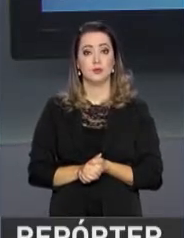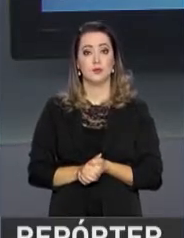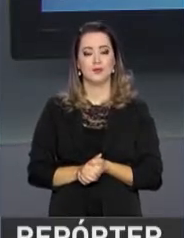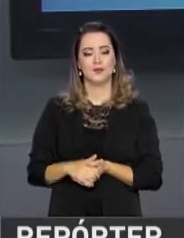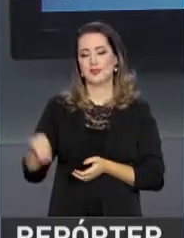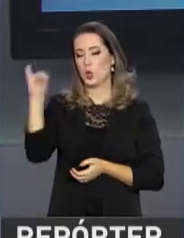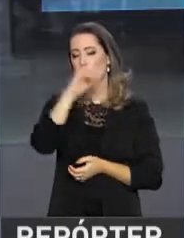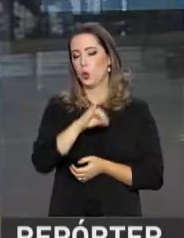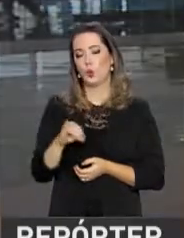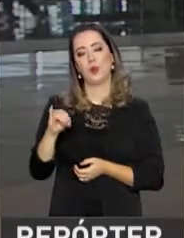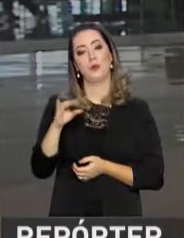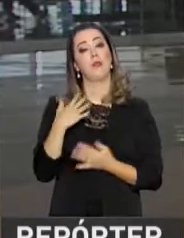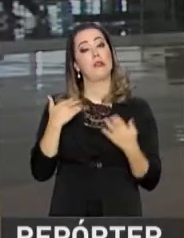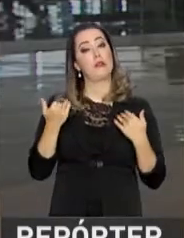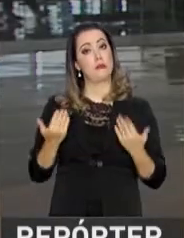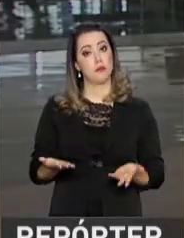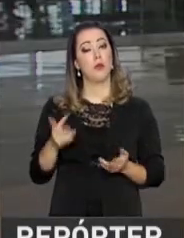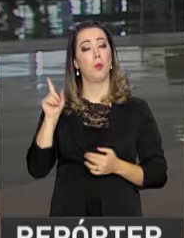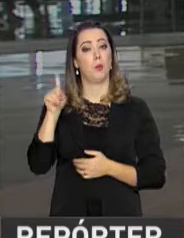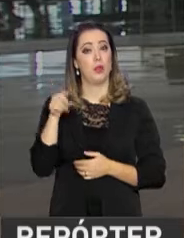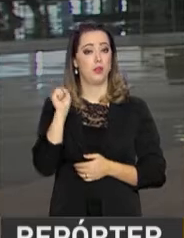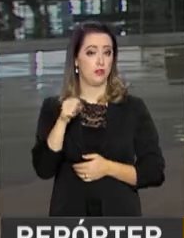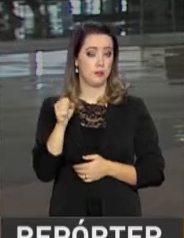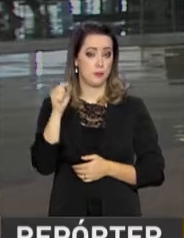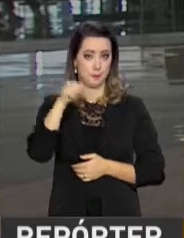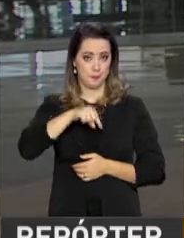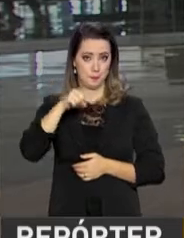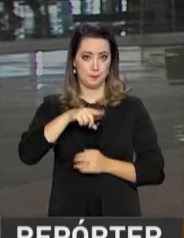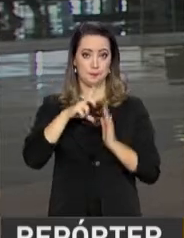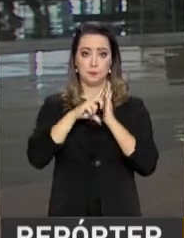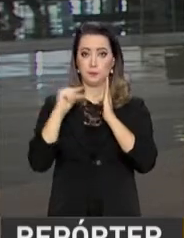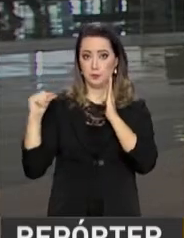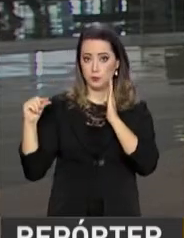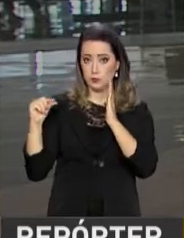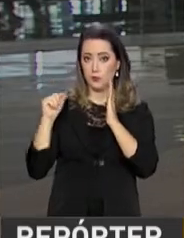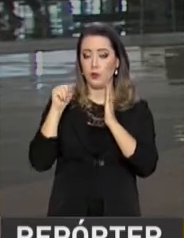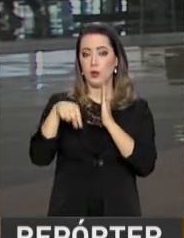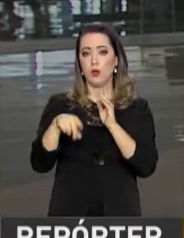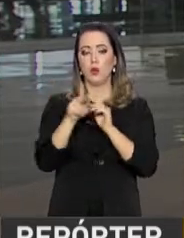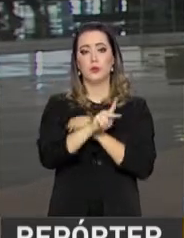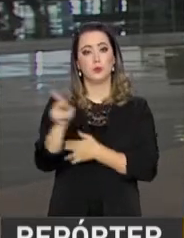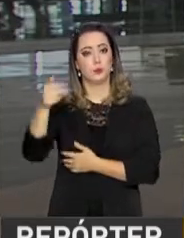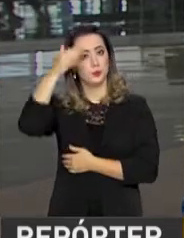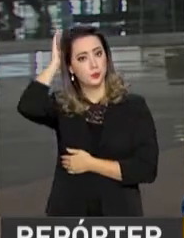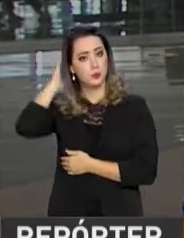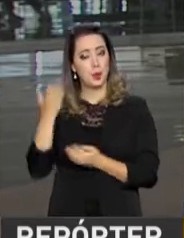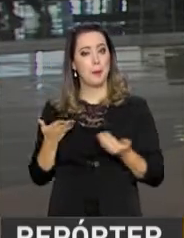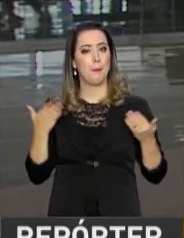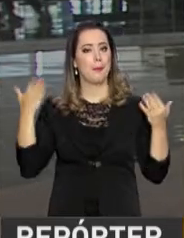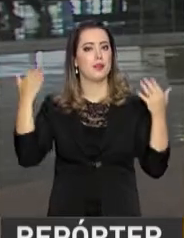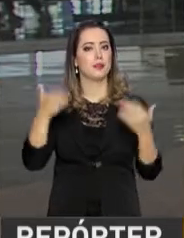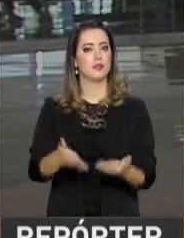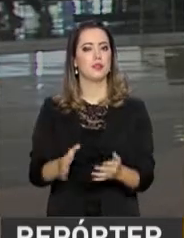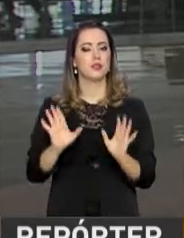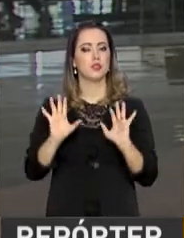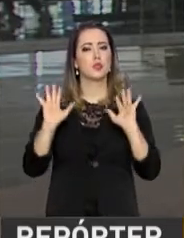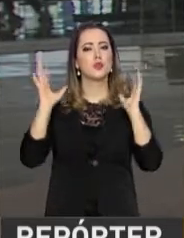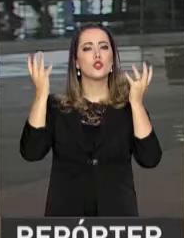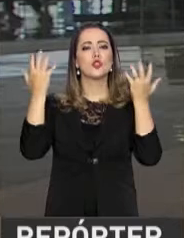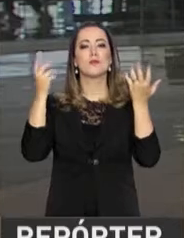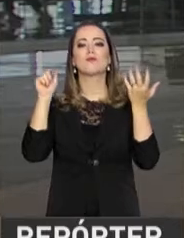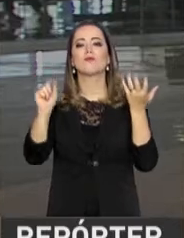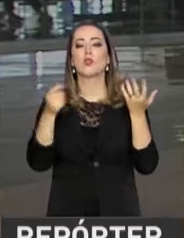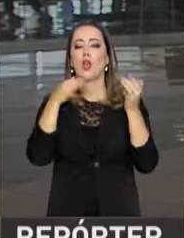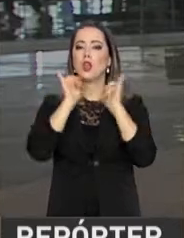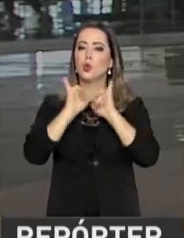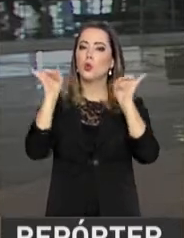Olá, Carol. É isso mesmo. Olha, daqui a pouco, aqui no Palácio do Planalto, o presidente Michel Temer participa de solenidade de